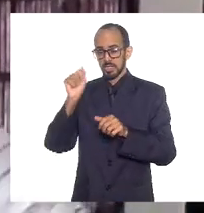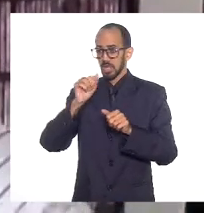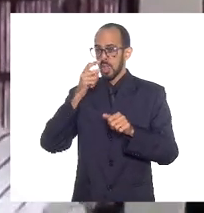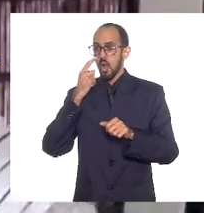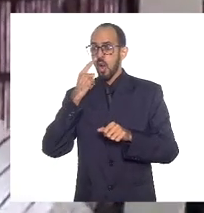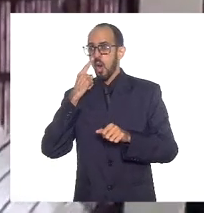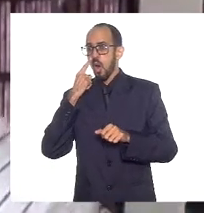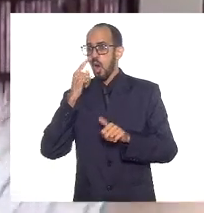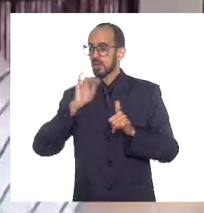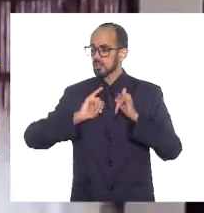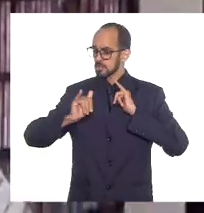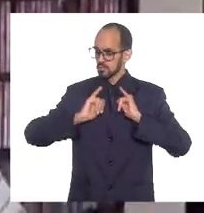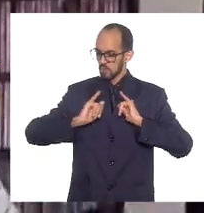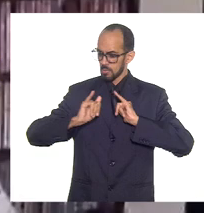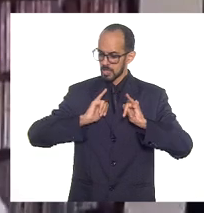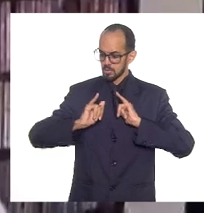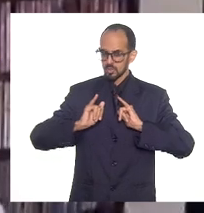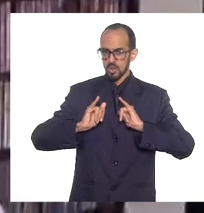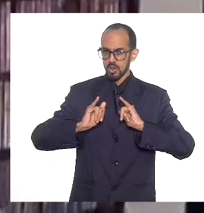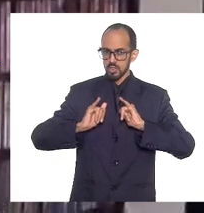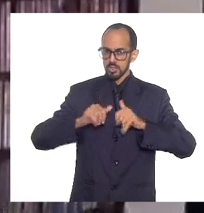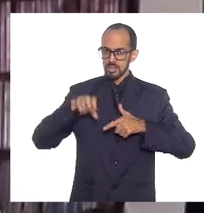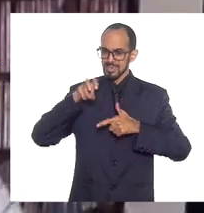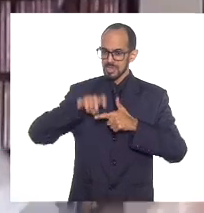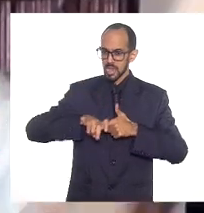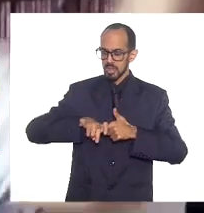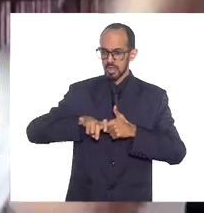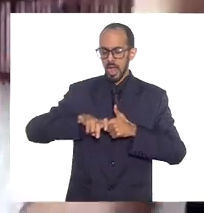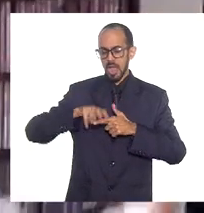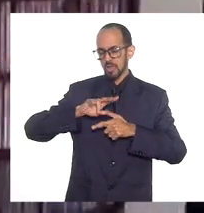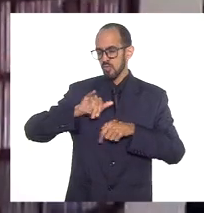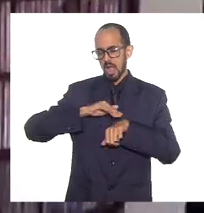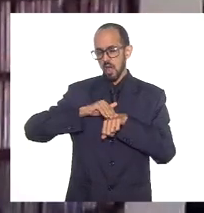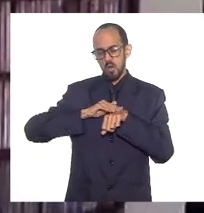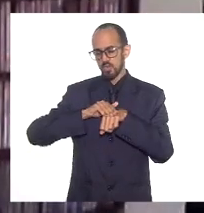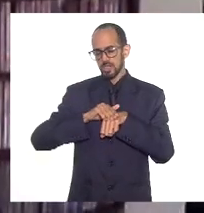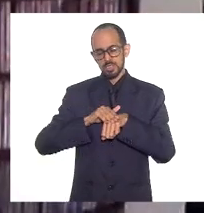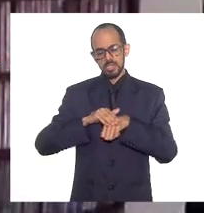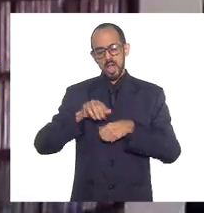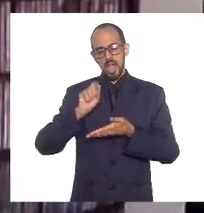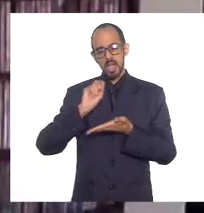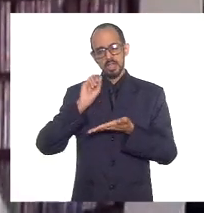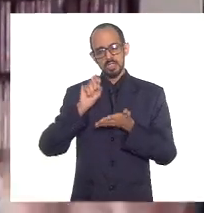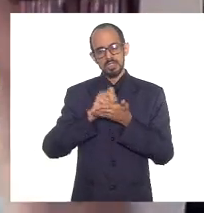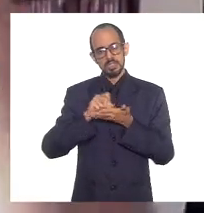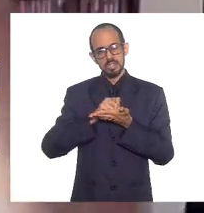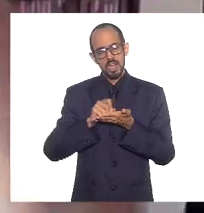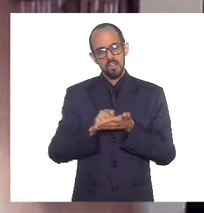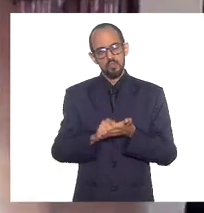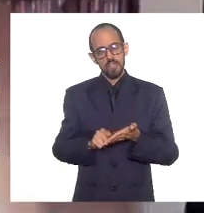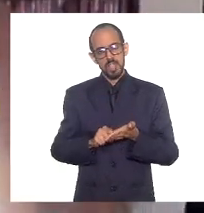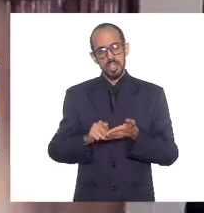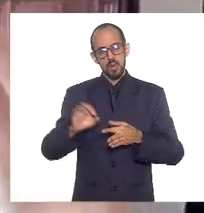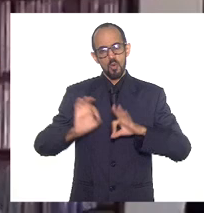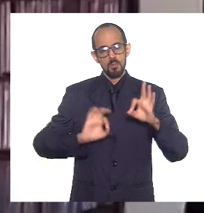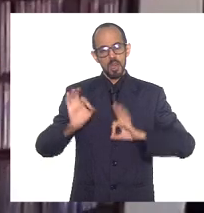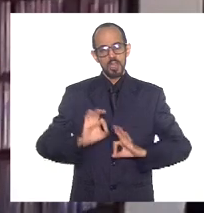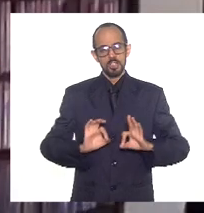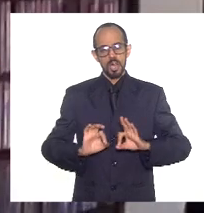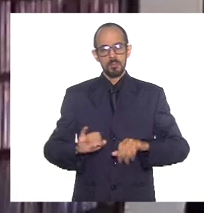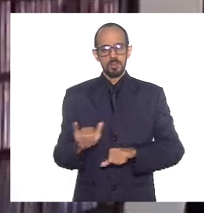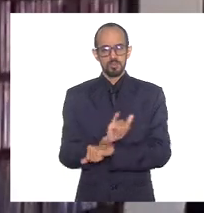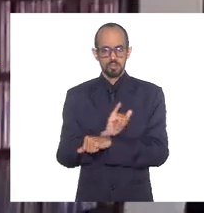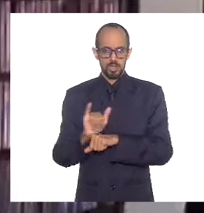e vamos sentar e colocar exatamente no papel o planejamento